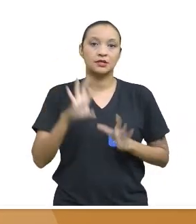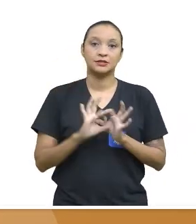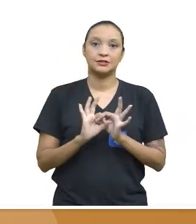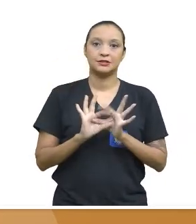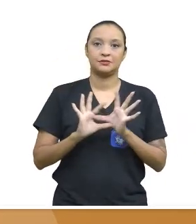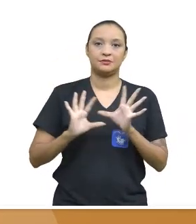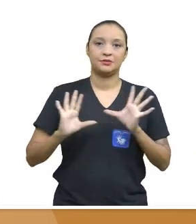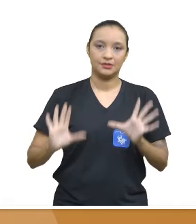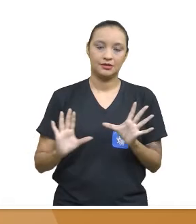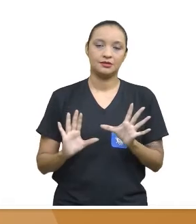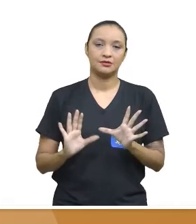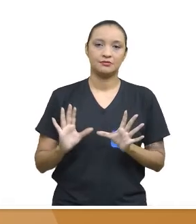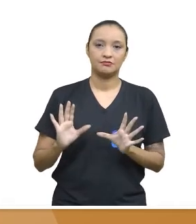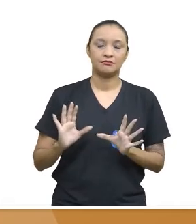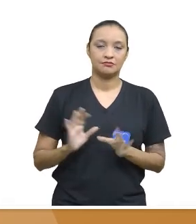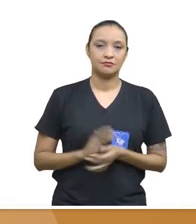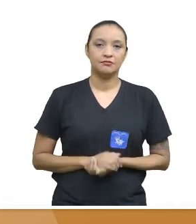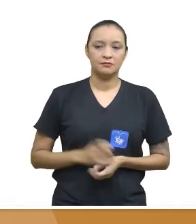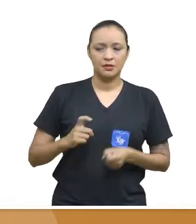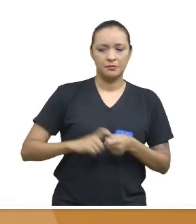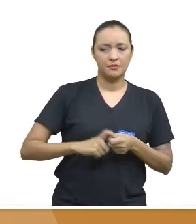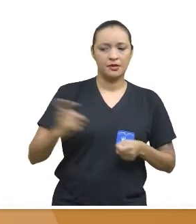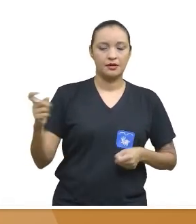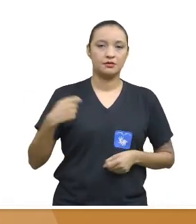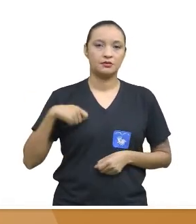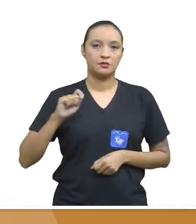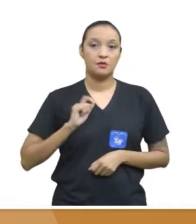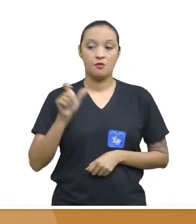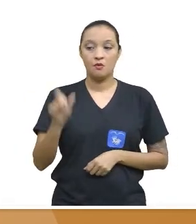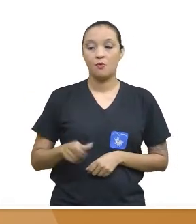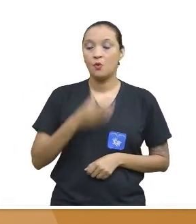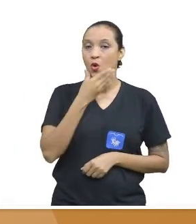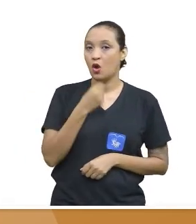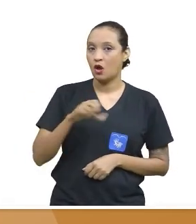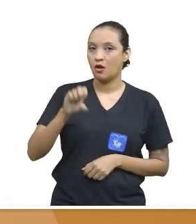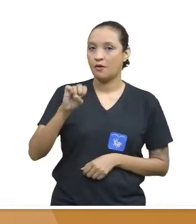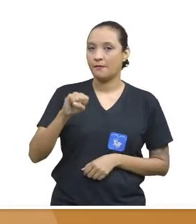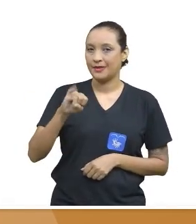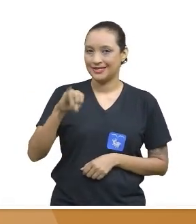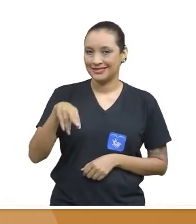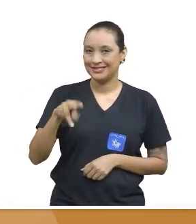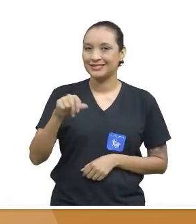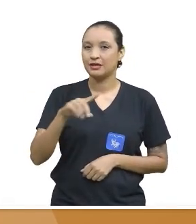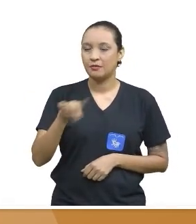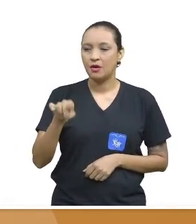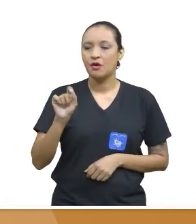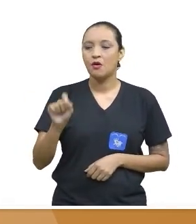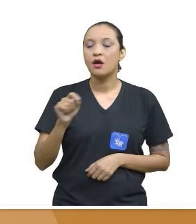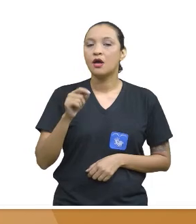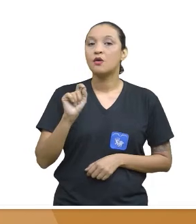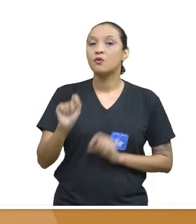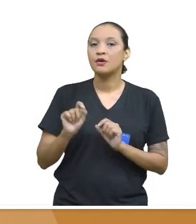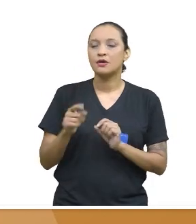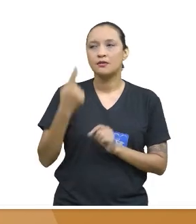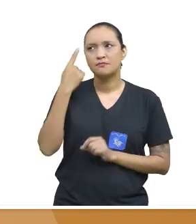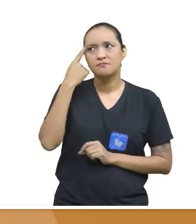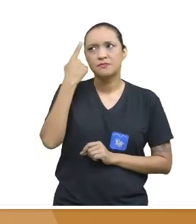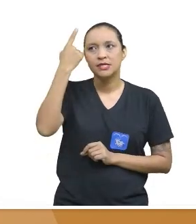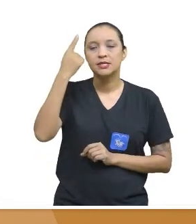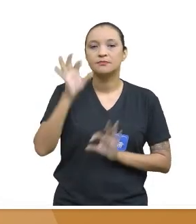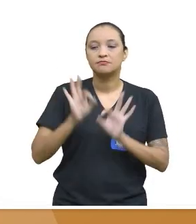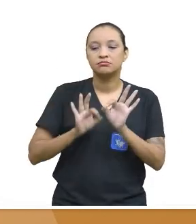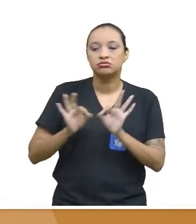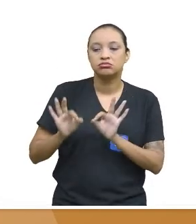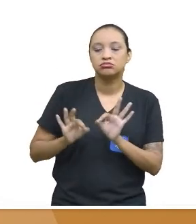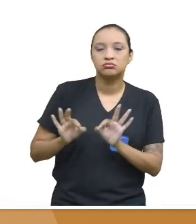aí. Simão Bolívar vai ser o cara que vai aglutinar esse pensamento. E em determinado